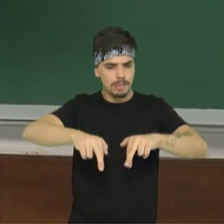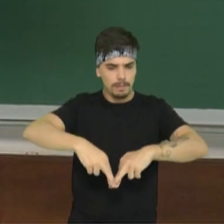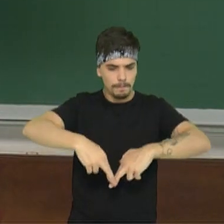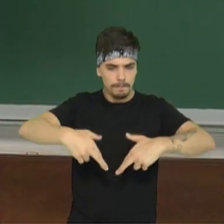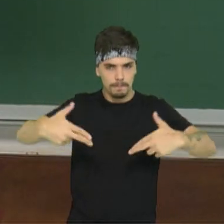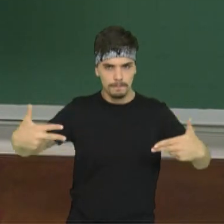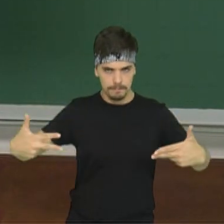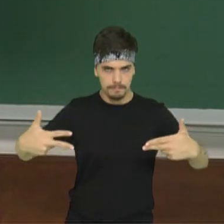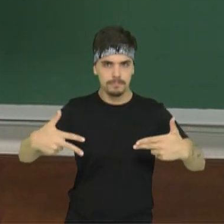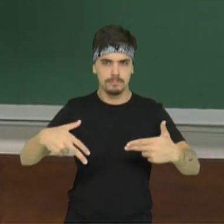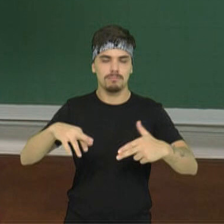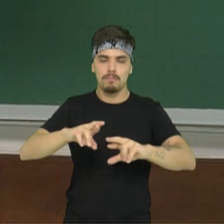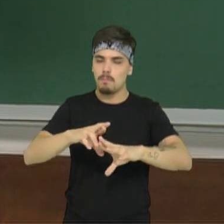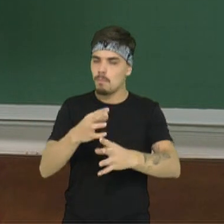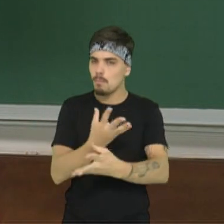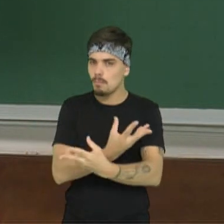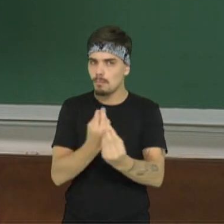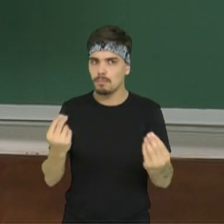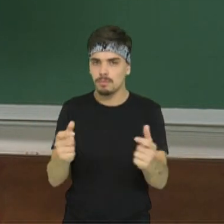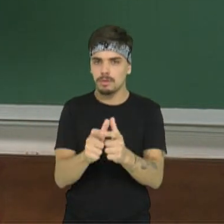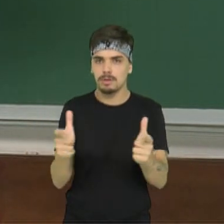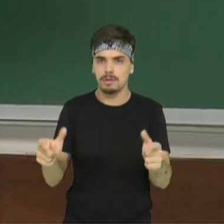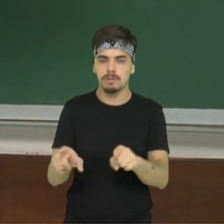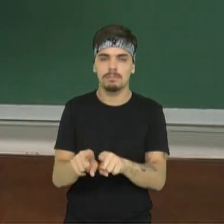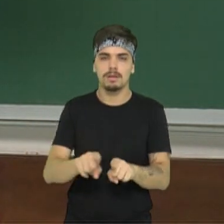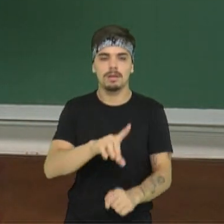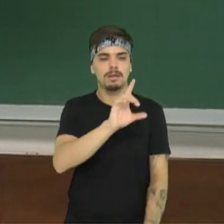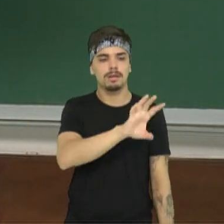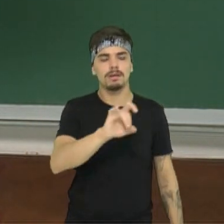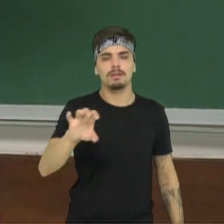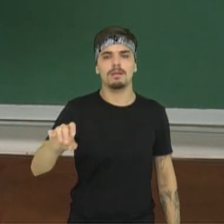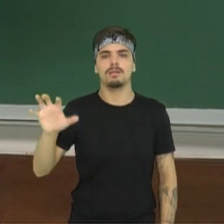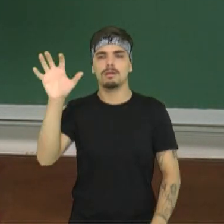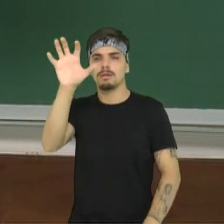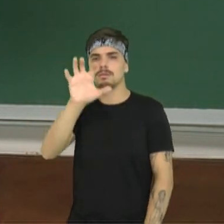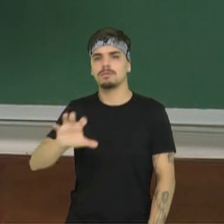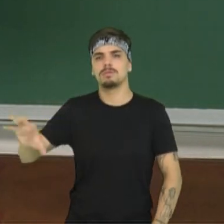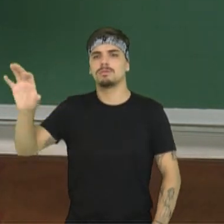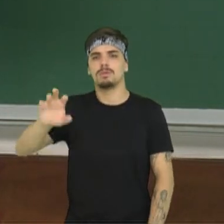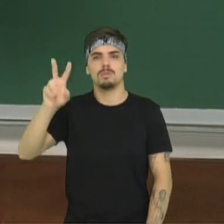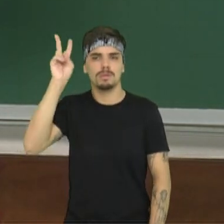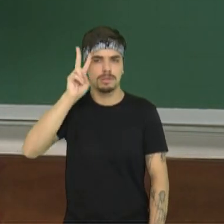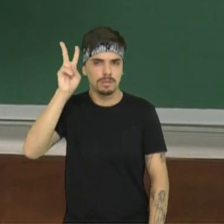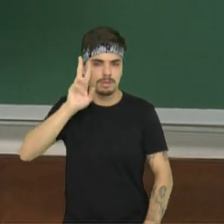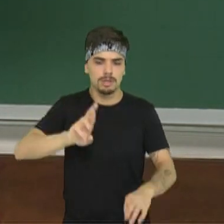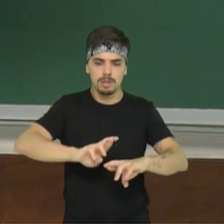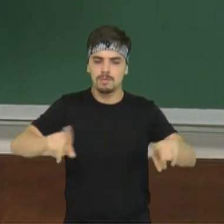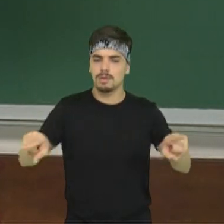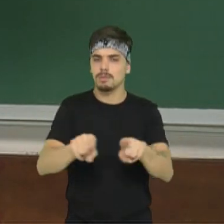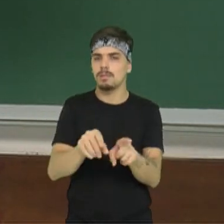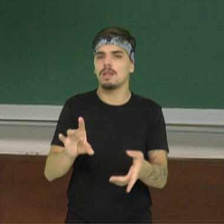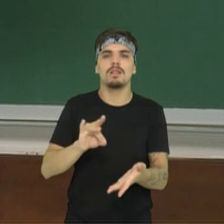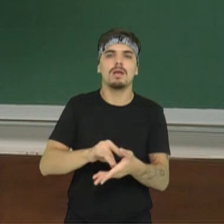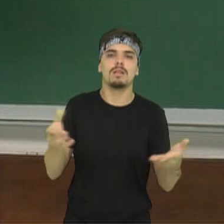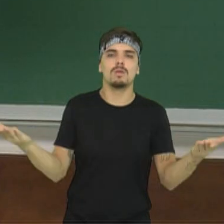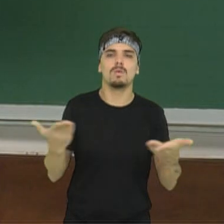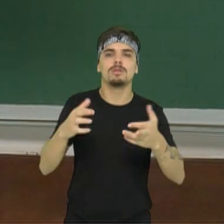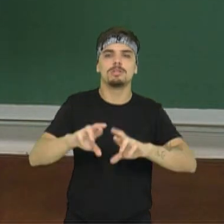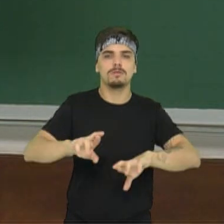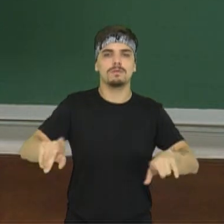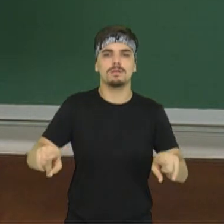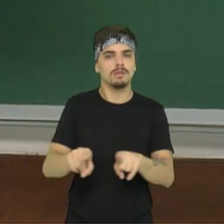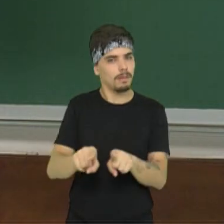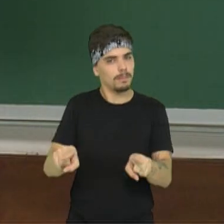gigantesca, cada região com uma realidade, com uma história diferente, com uma realidade atual diferente,